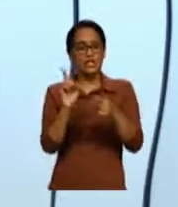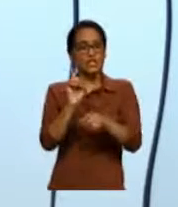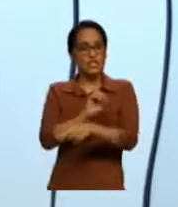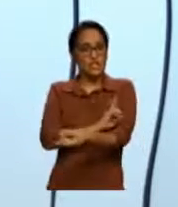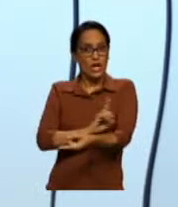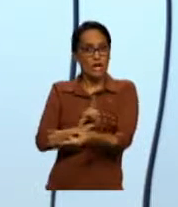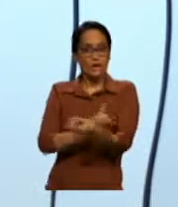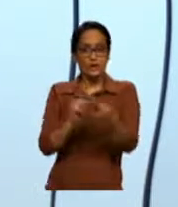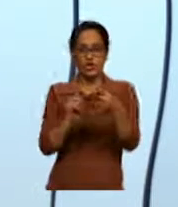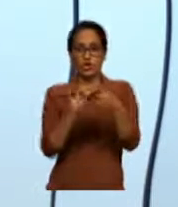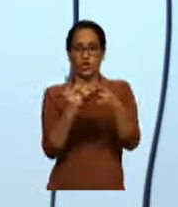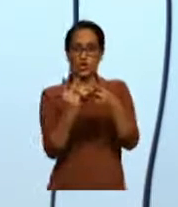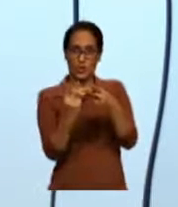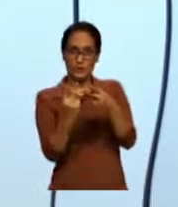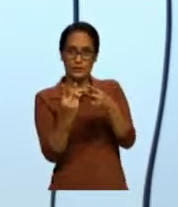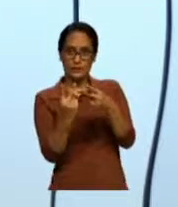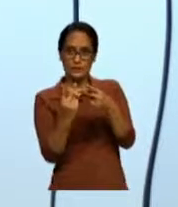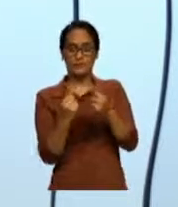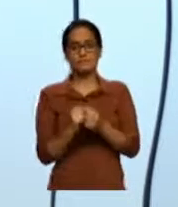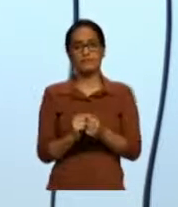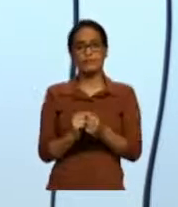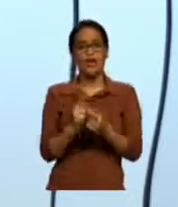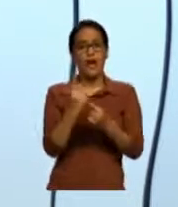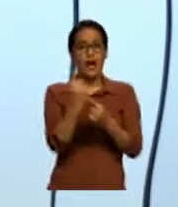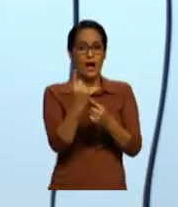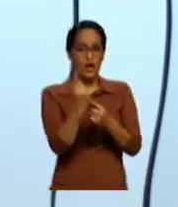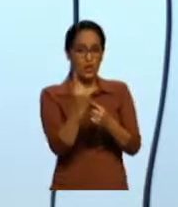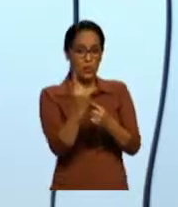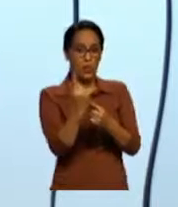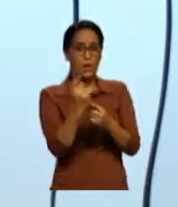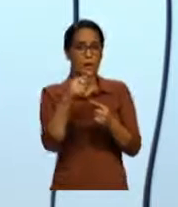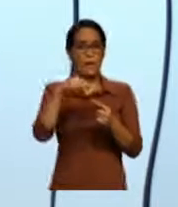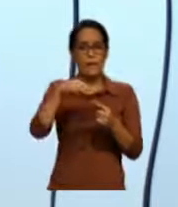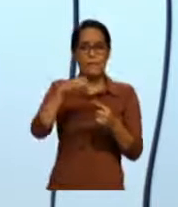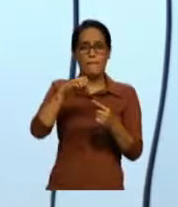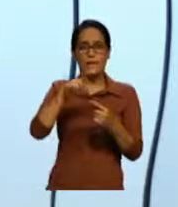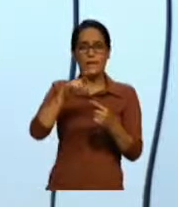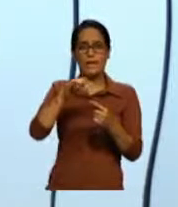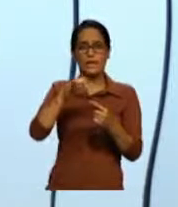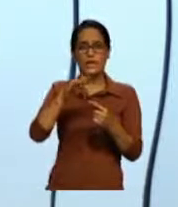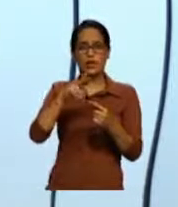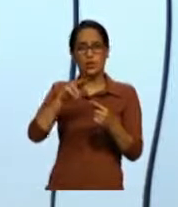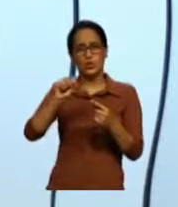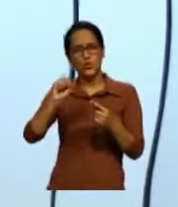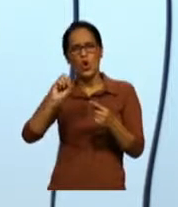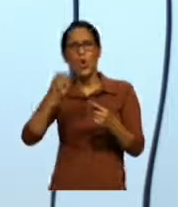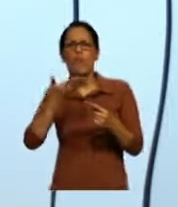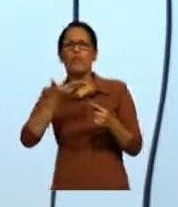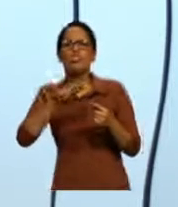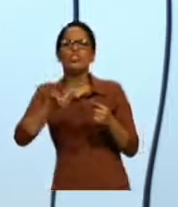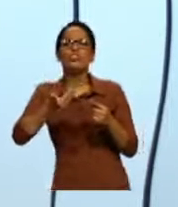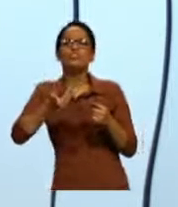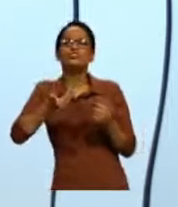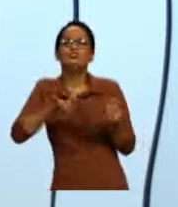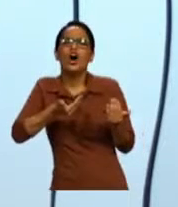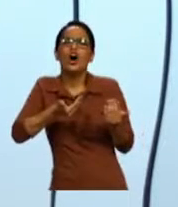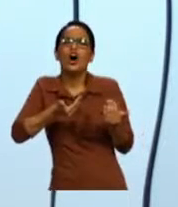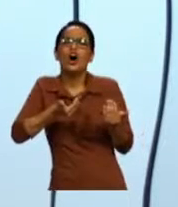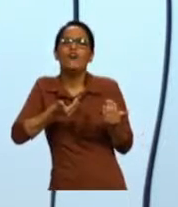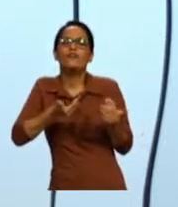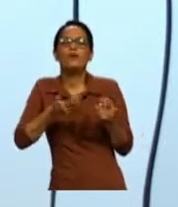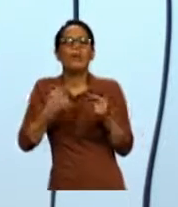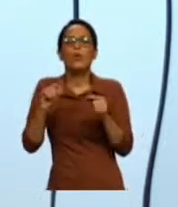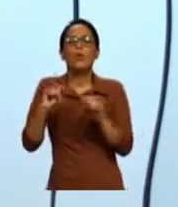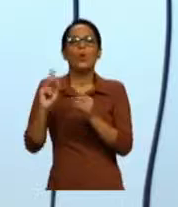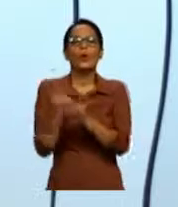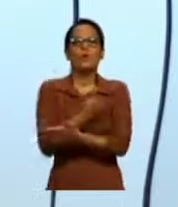diabetes mellitus tipo 1, ou que a gente fala diabetes juvenil, é sinal que a pessoa ela vai